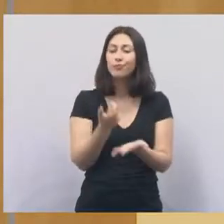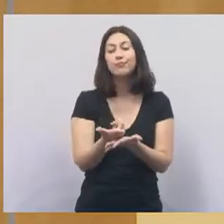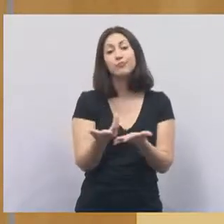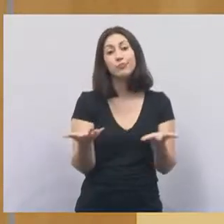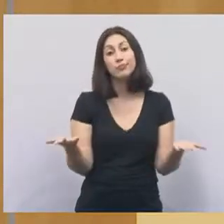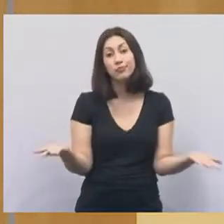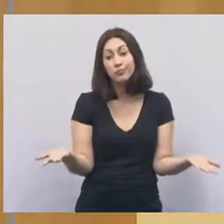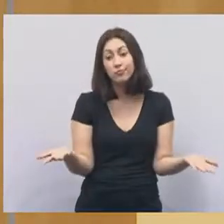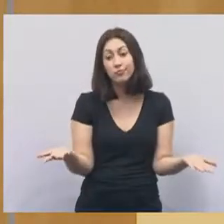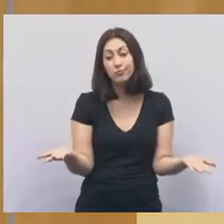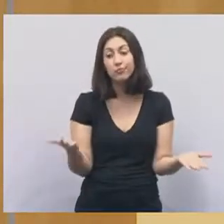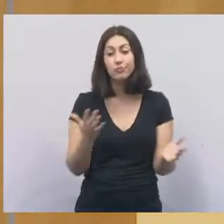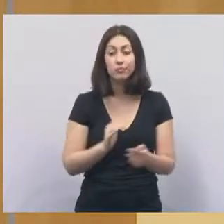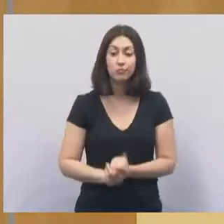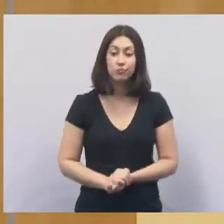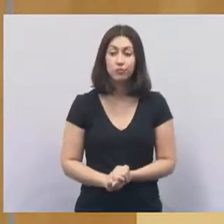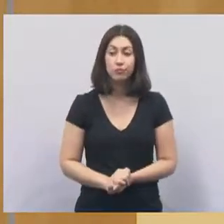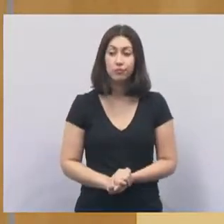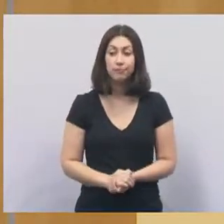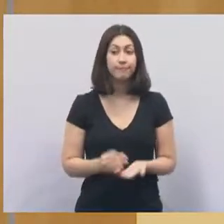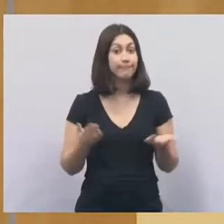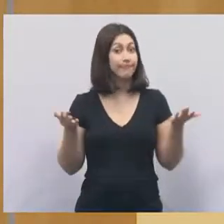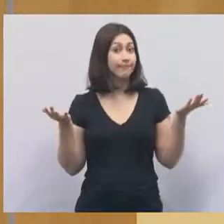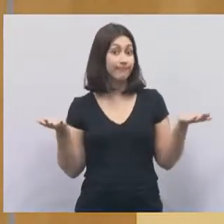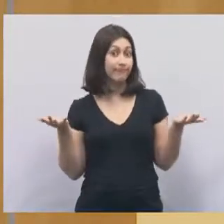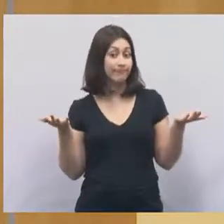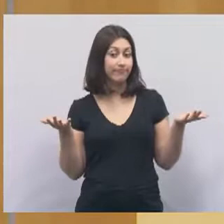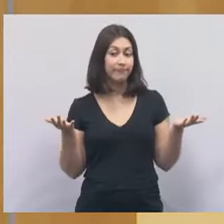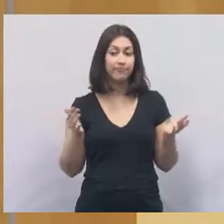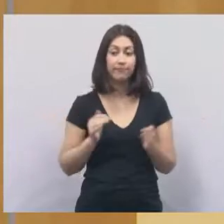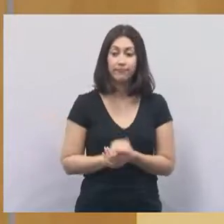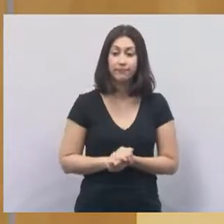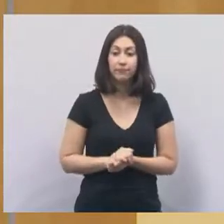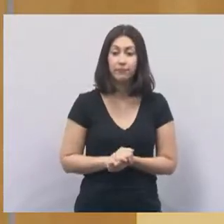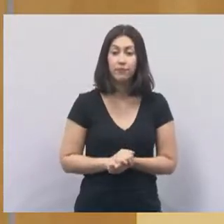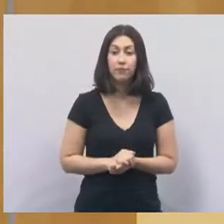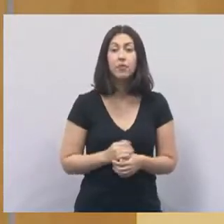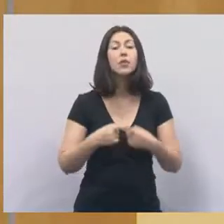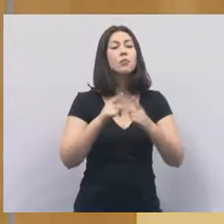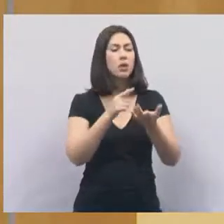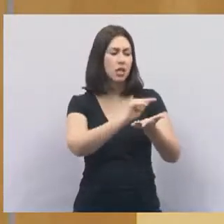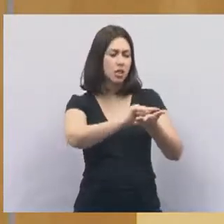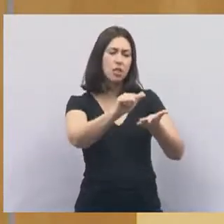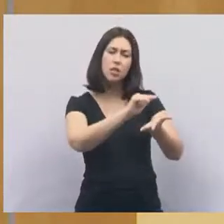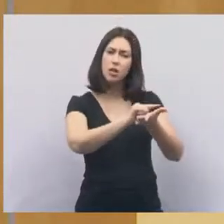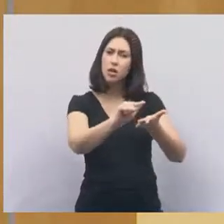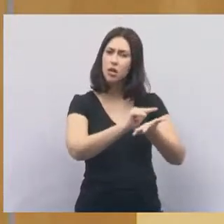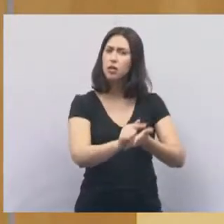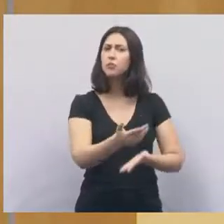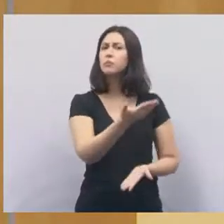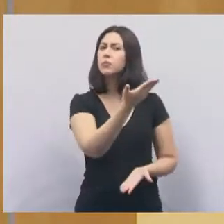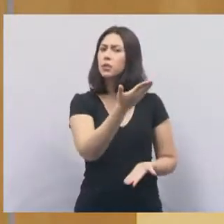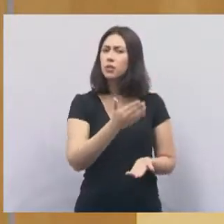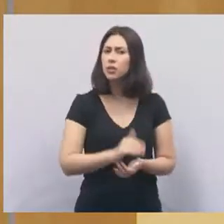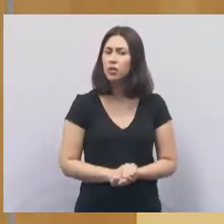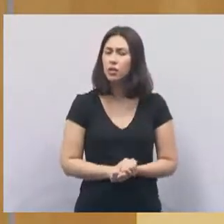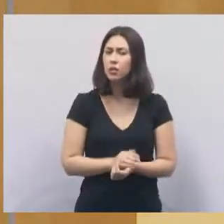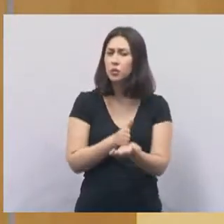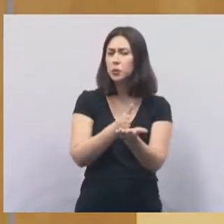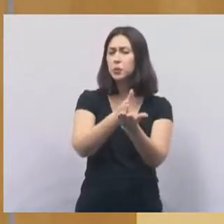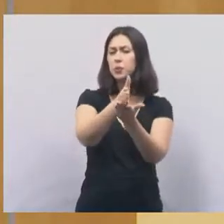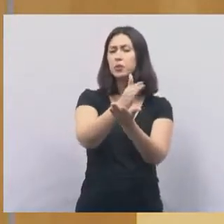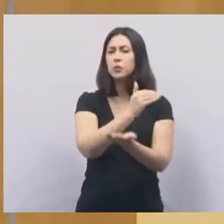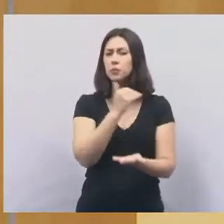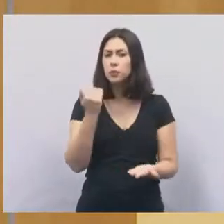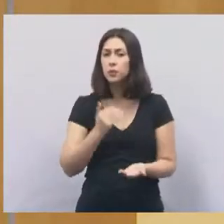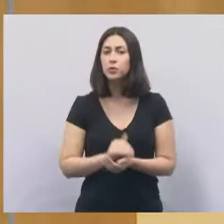não retirou Nada fizeram pagar na prata vai pelo medo limpa ao lado da Dutra no retão da morte